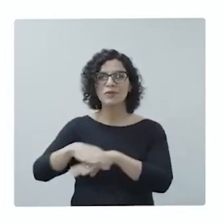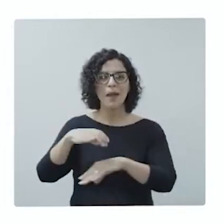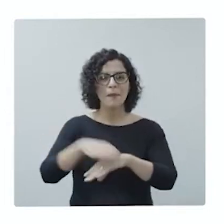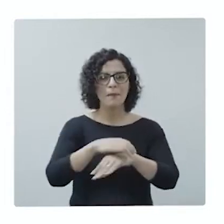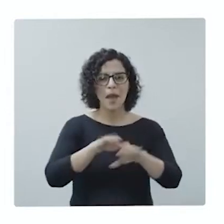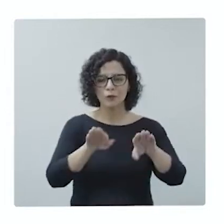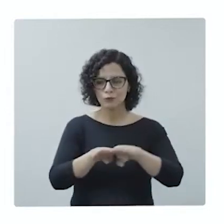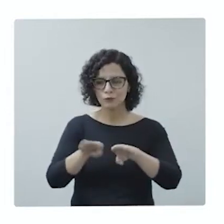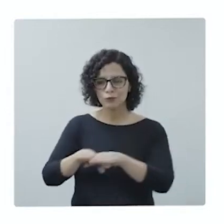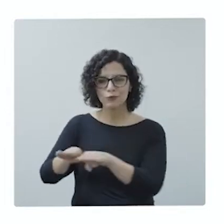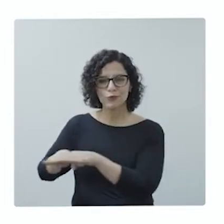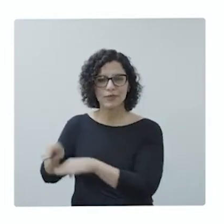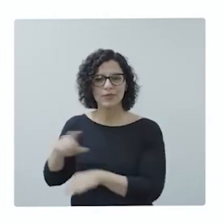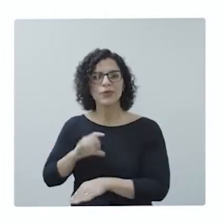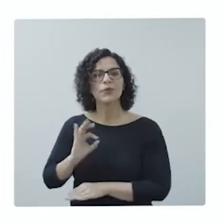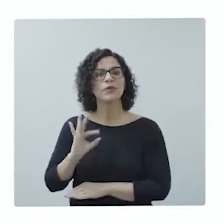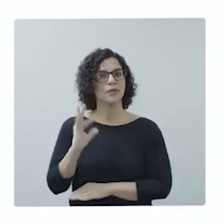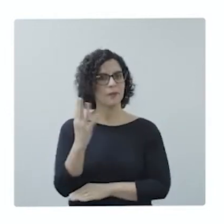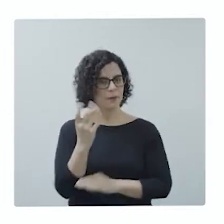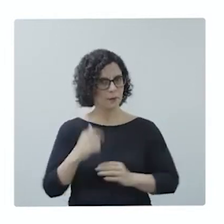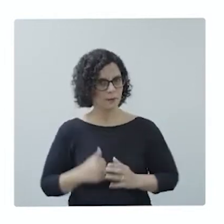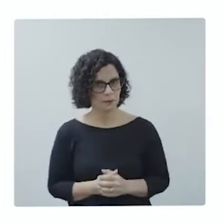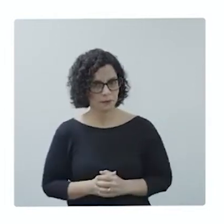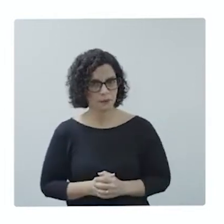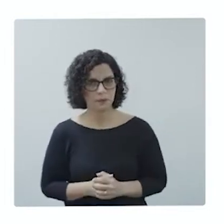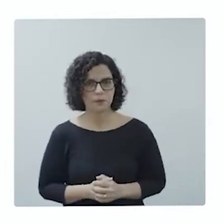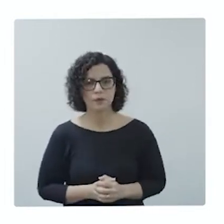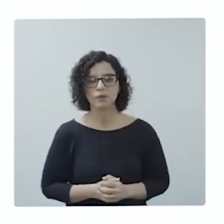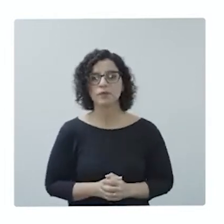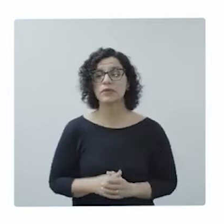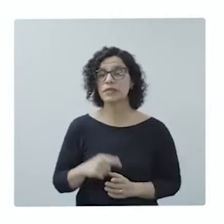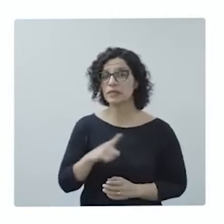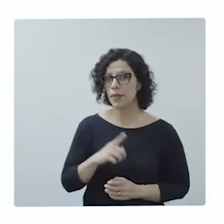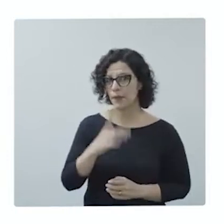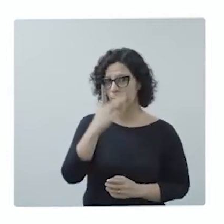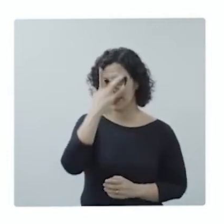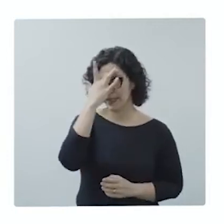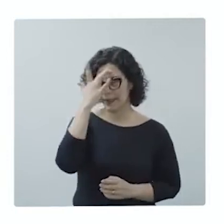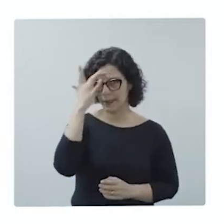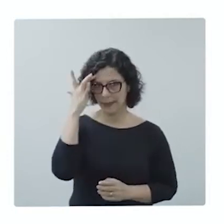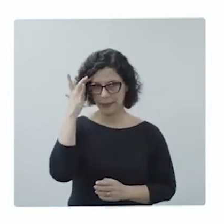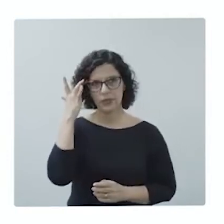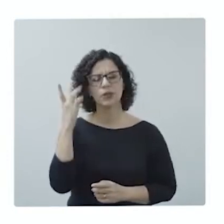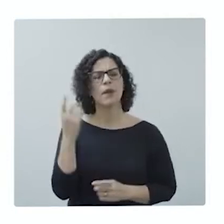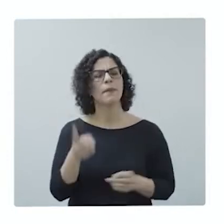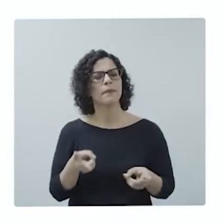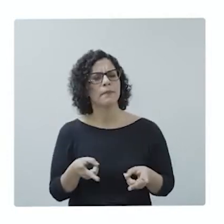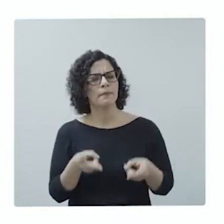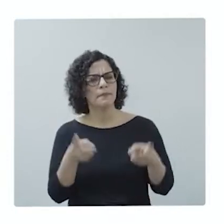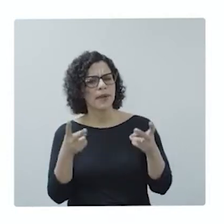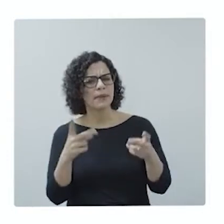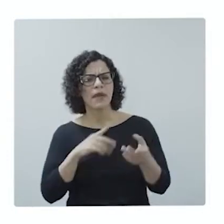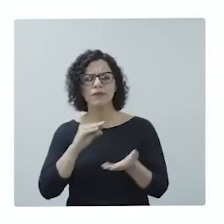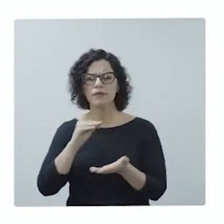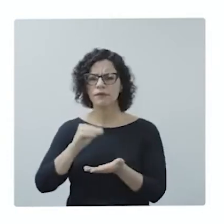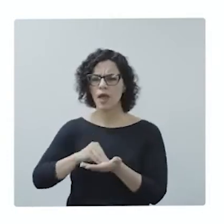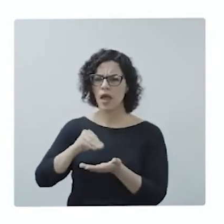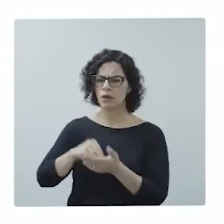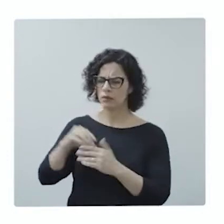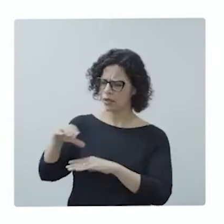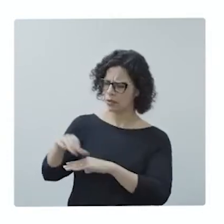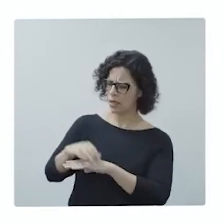Quantos sapatos! Sabe o que que aconteceu? Um morador percebeu que